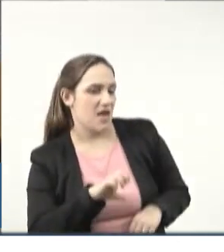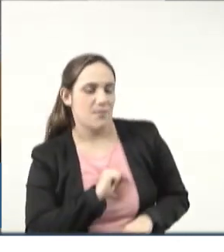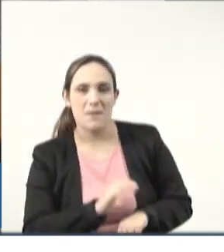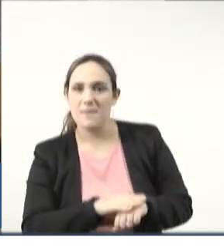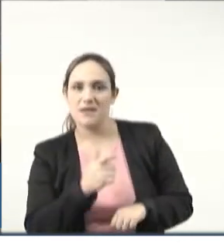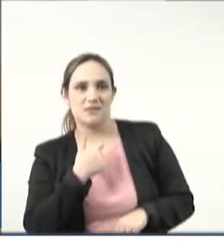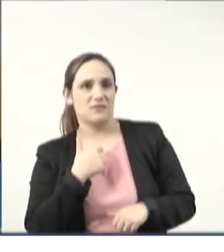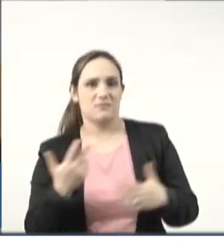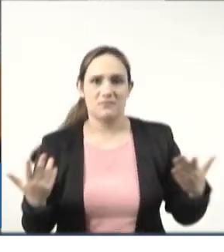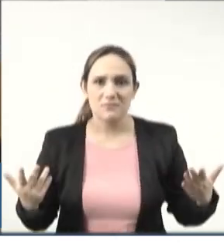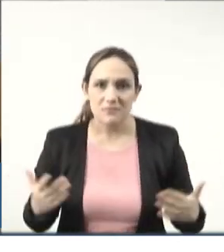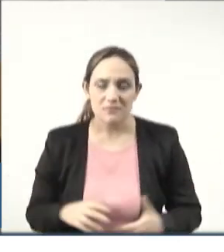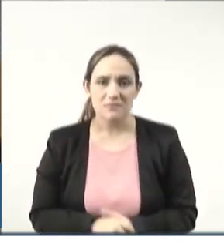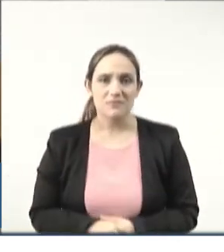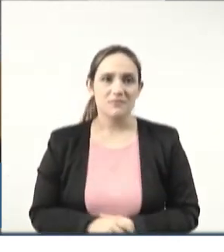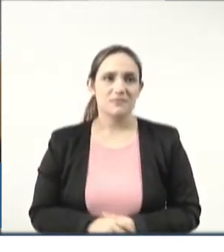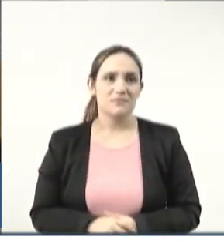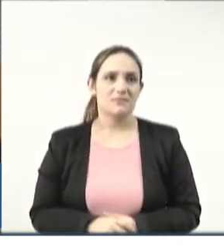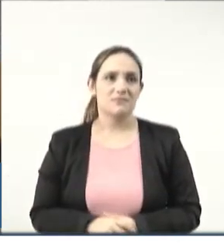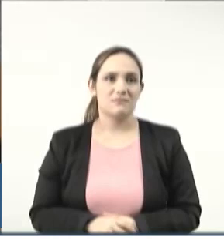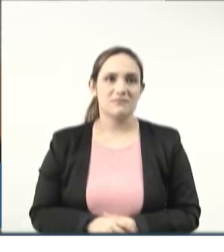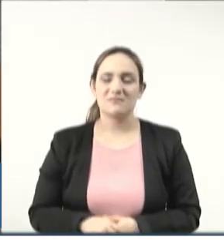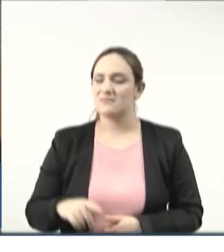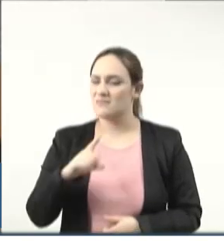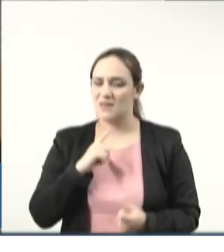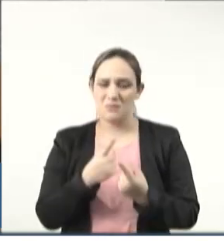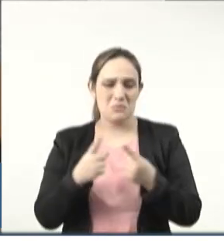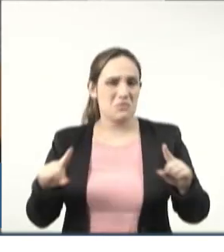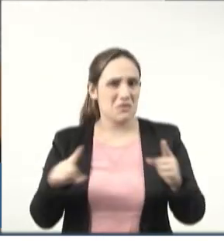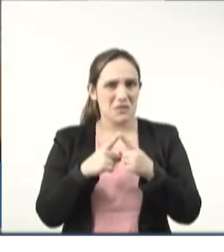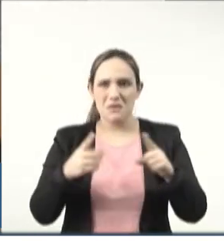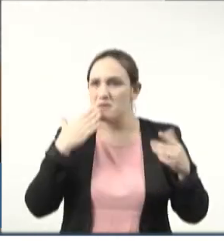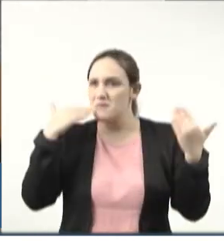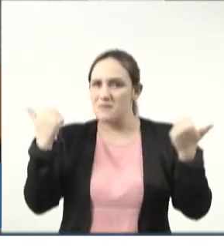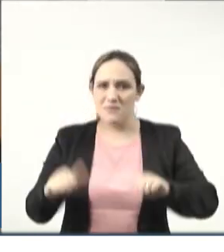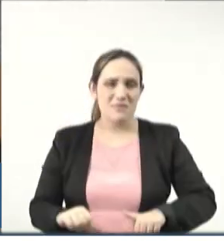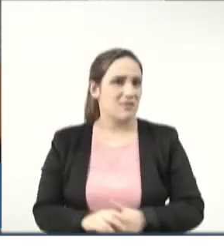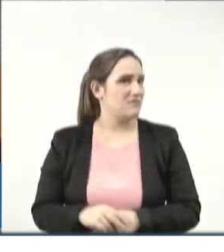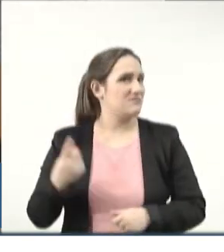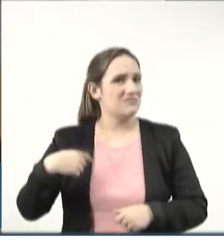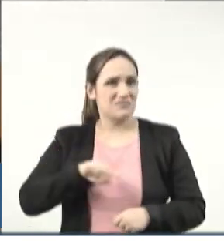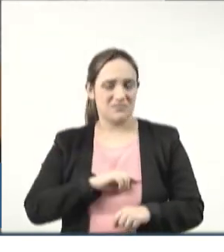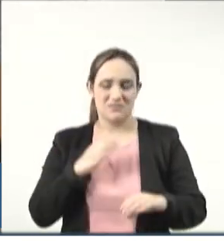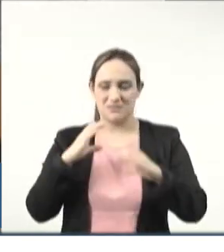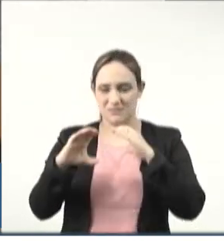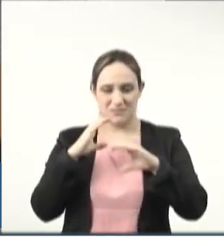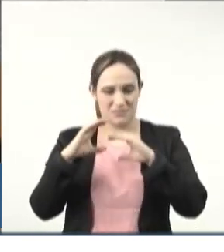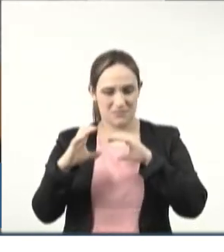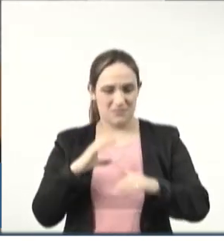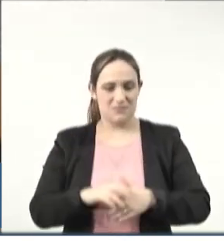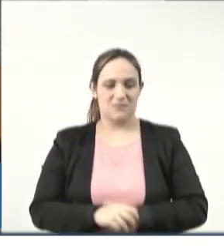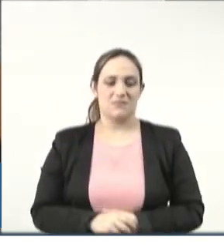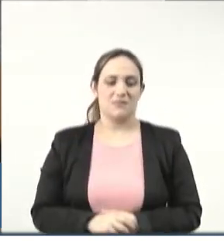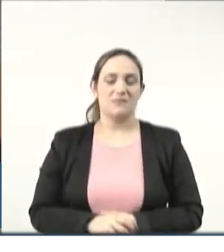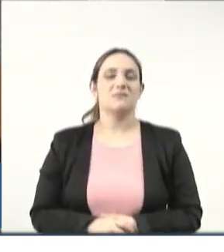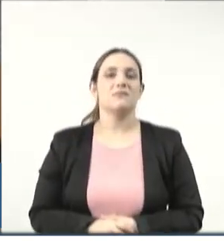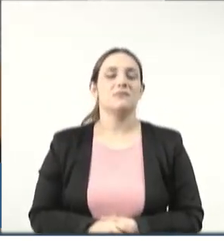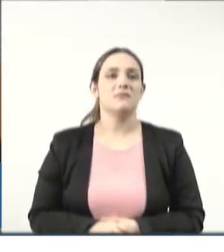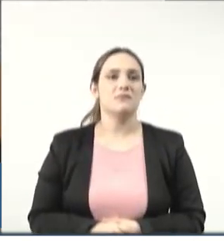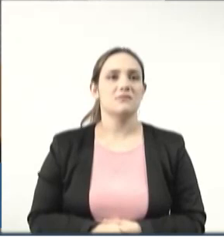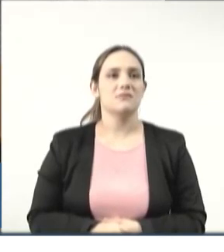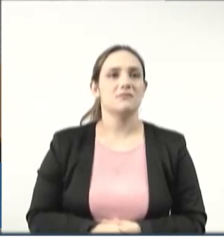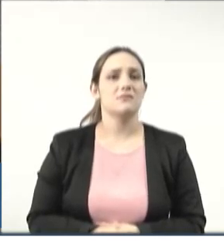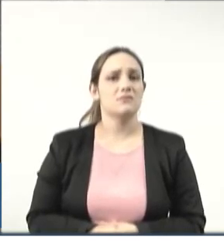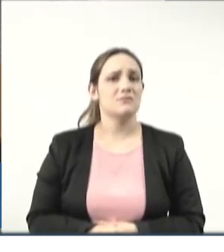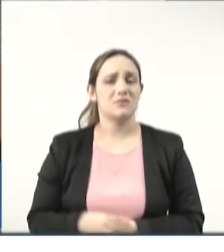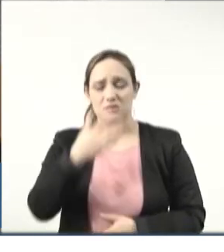ela me adora. E por aí vai. São músicas que a gente reproduz, que a gente põe em casa para escutar.